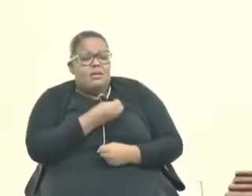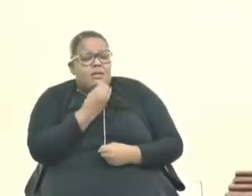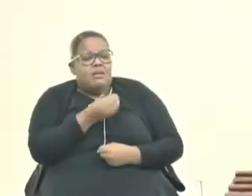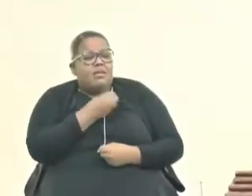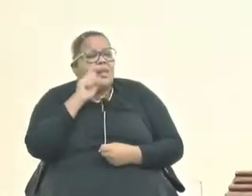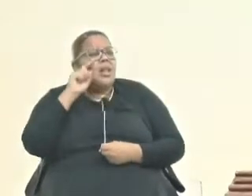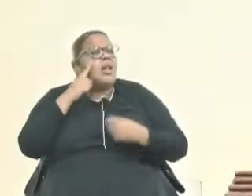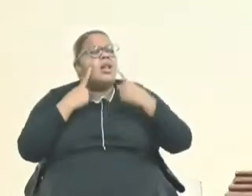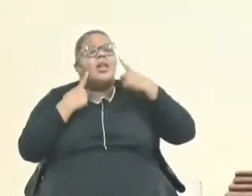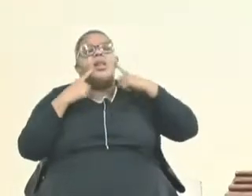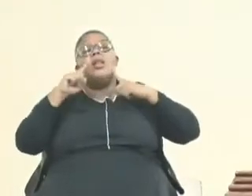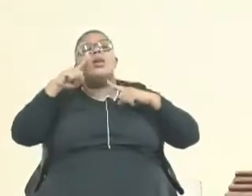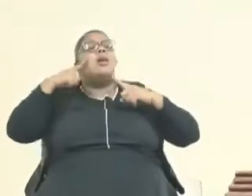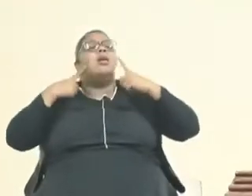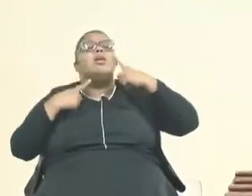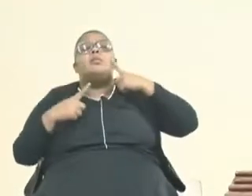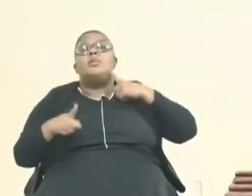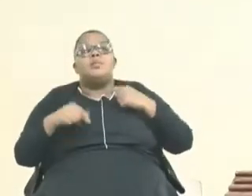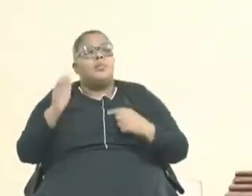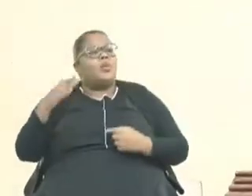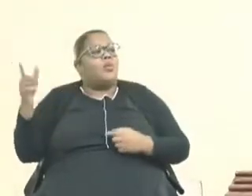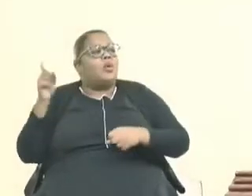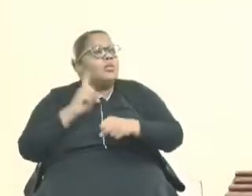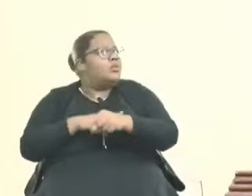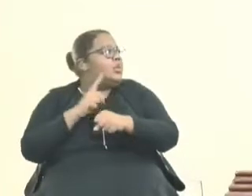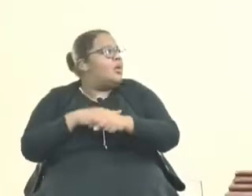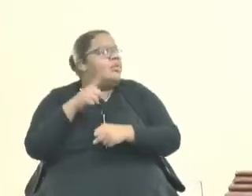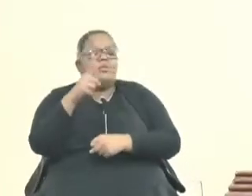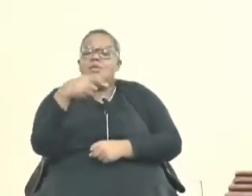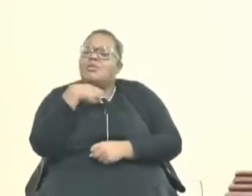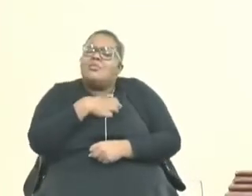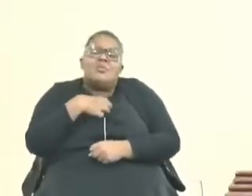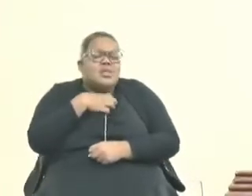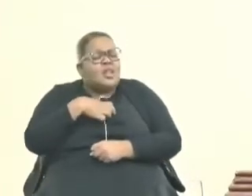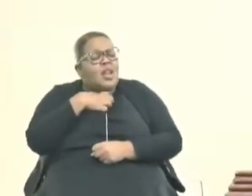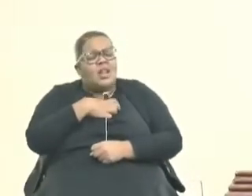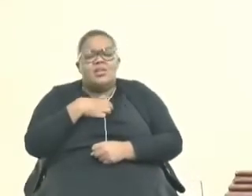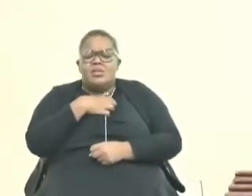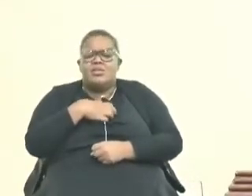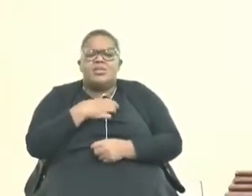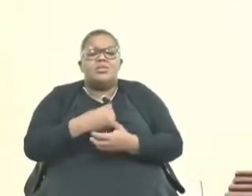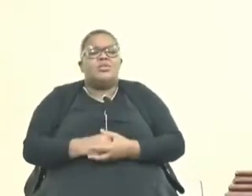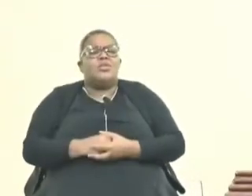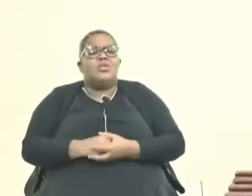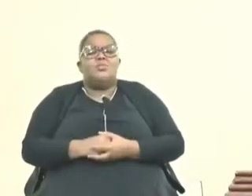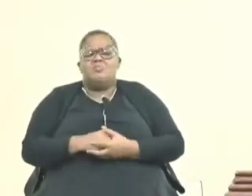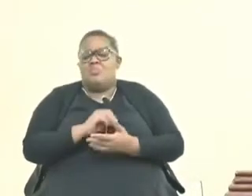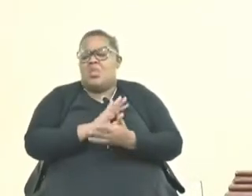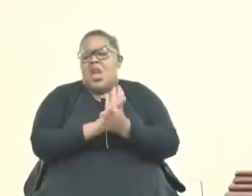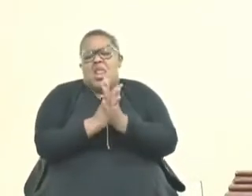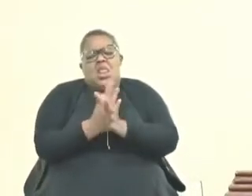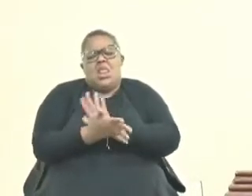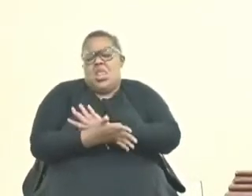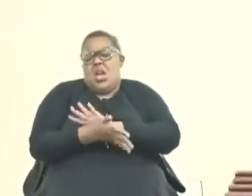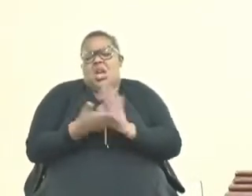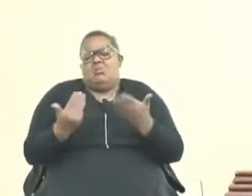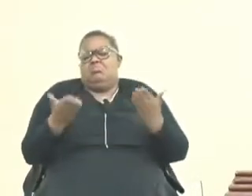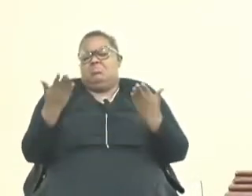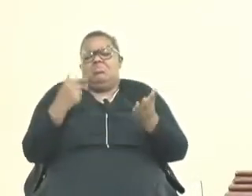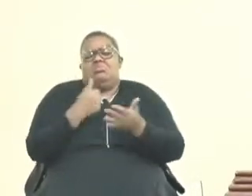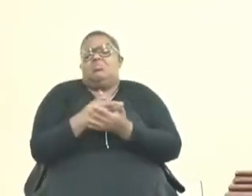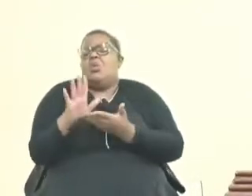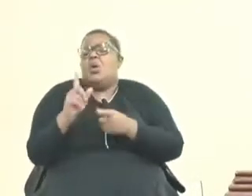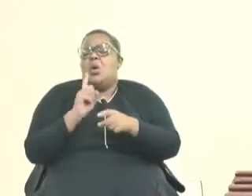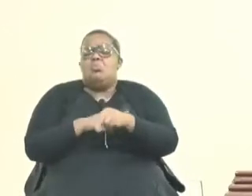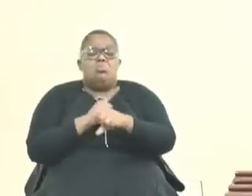desceram do seu rosto Há quanto tempo você não sente isso que você quer dizer que não não tem nada a ver que os tempos